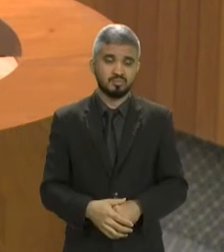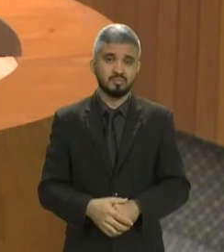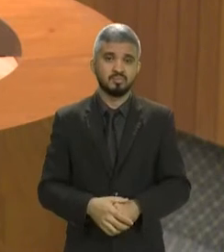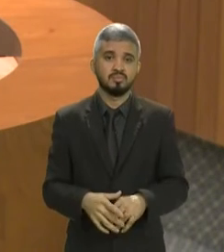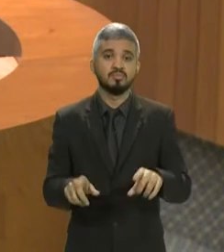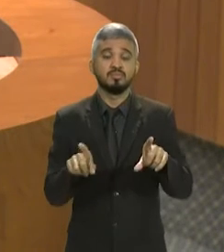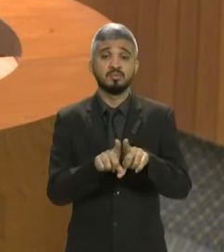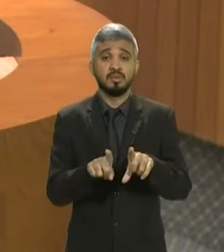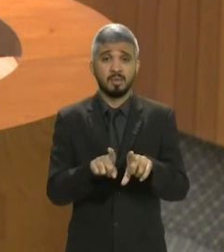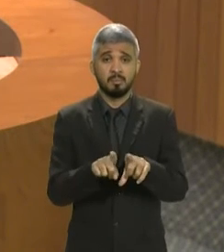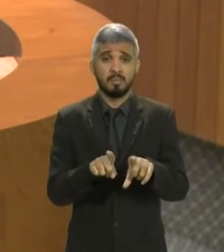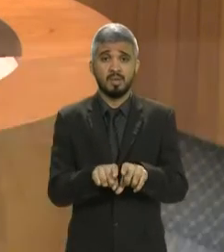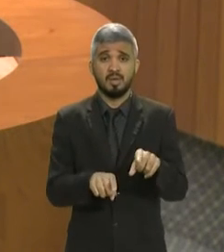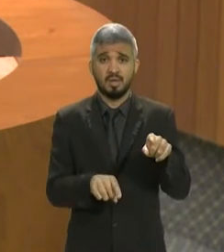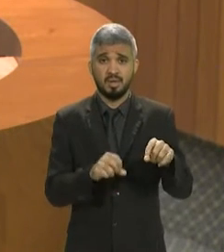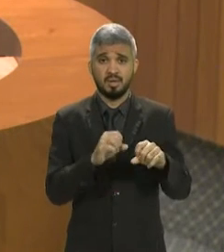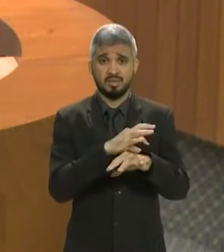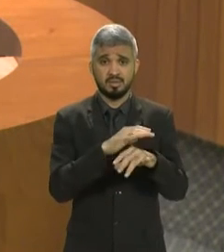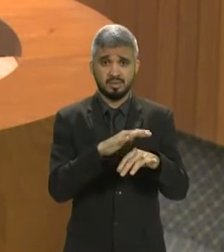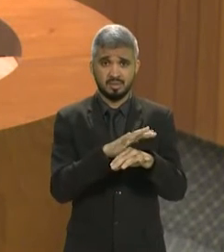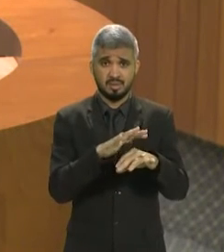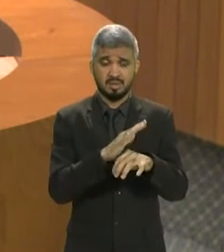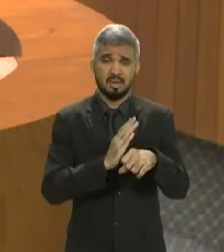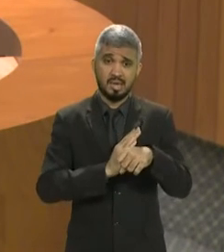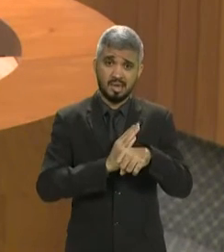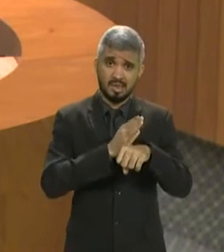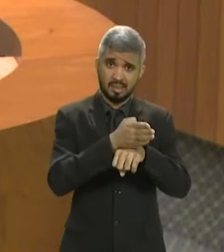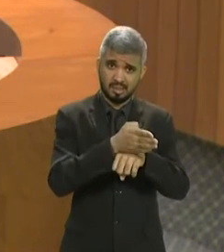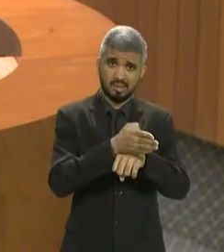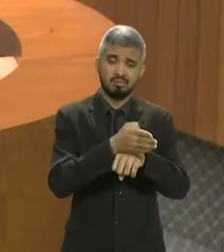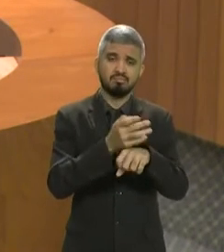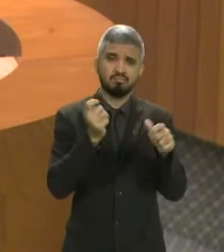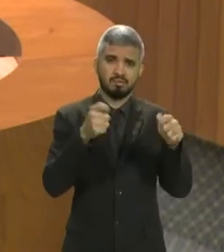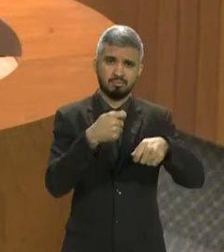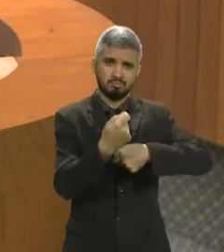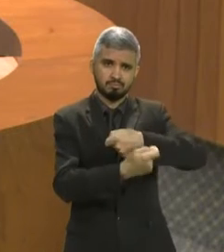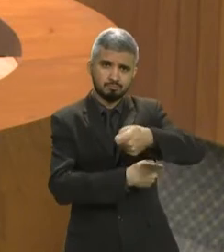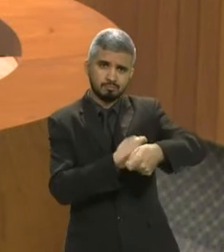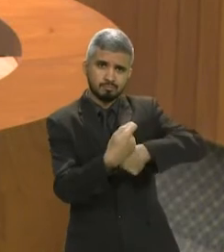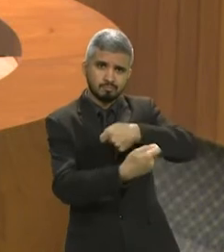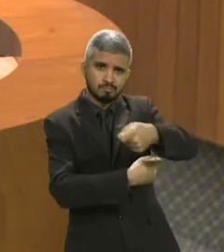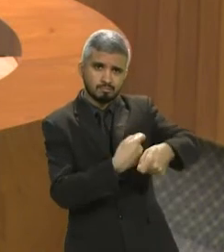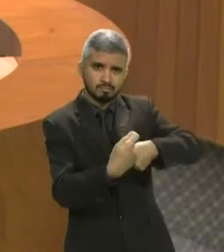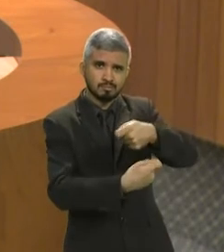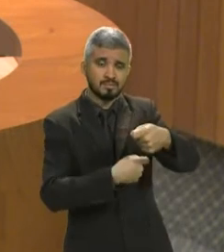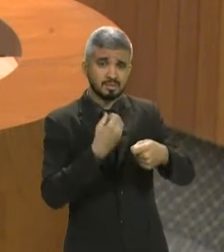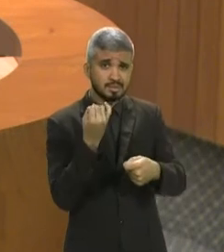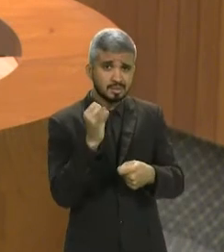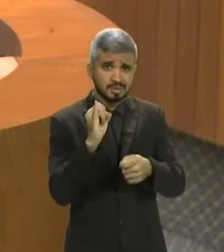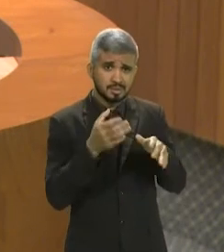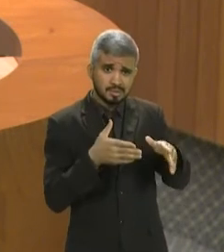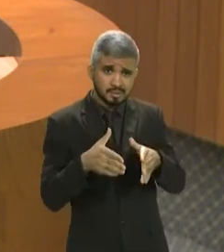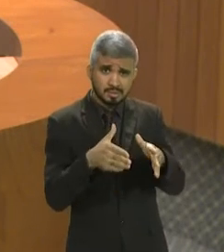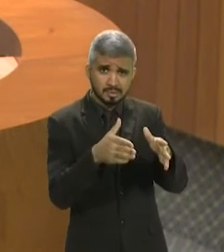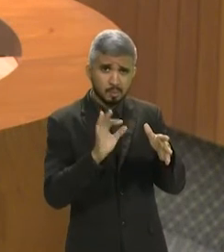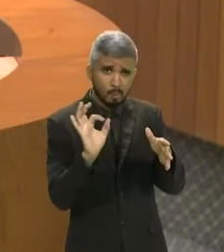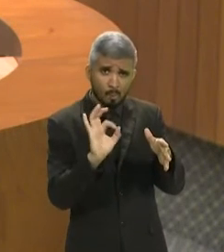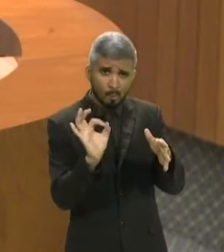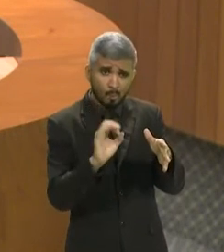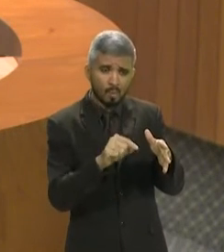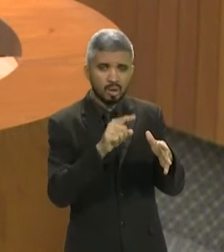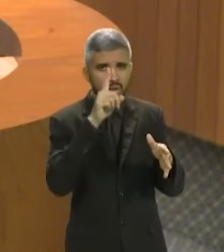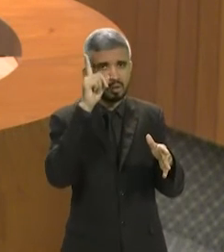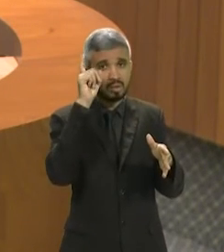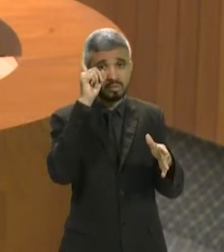muitos negócios da cidade de Humberto de Campos. Sem essa estrada, é muito difícil se chegar a Humberto de Campos.